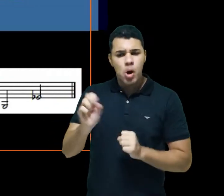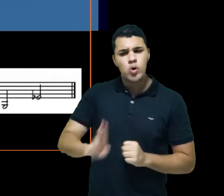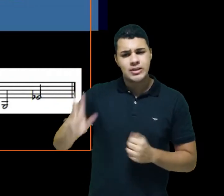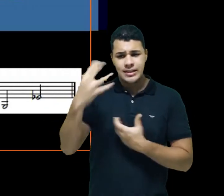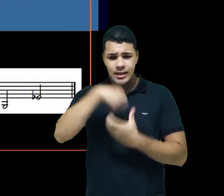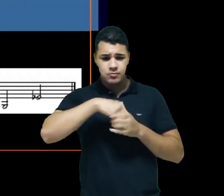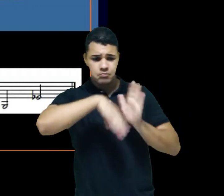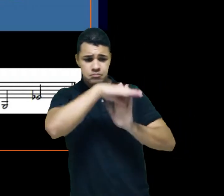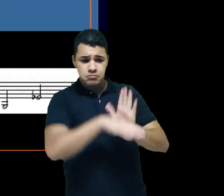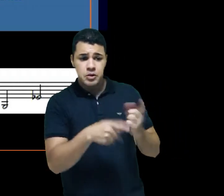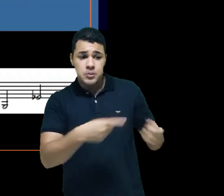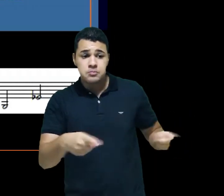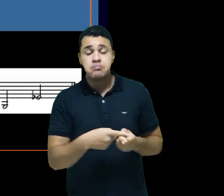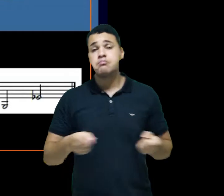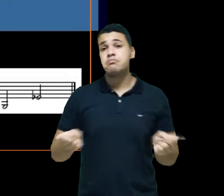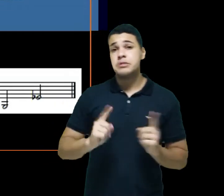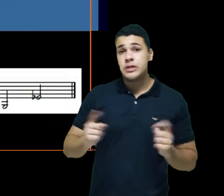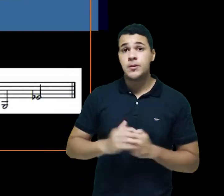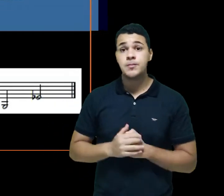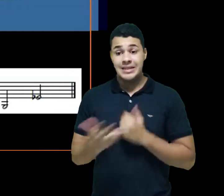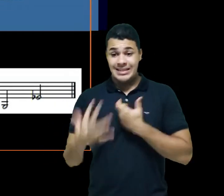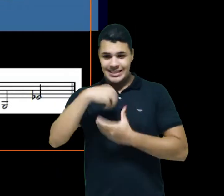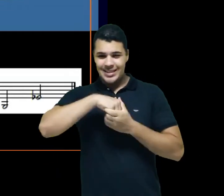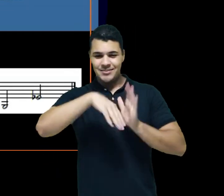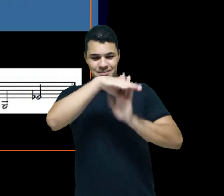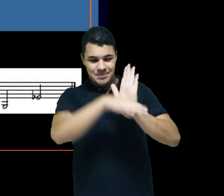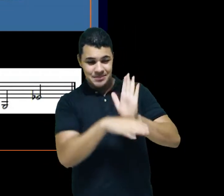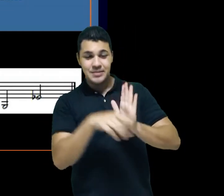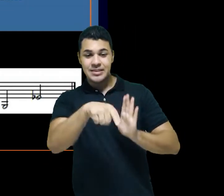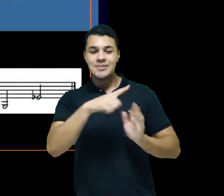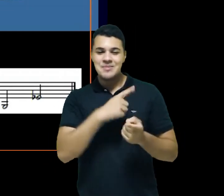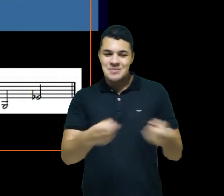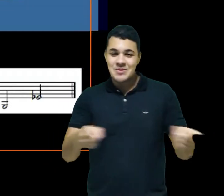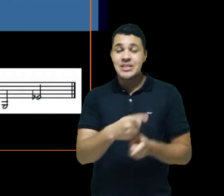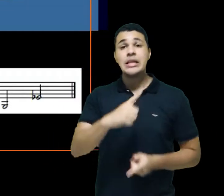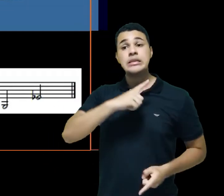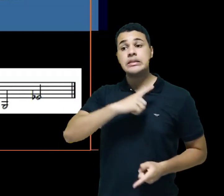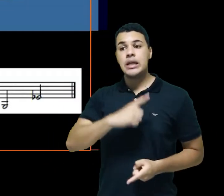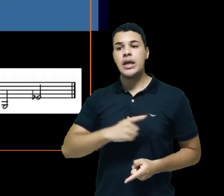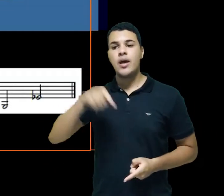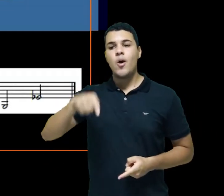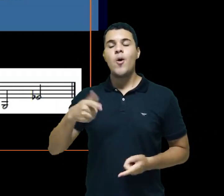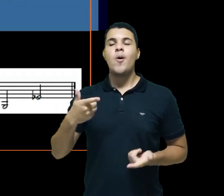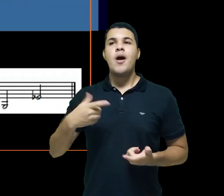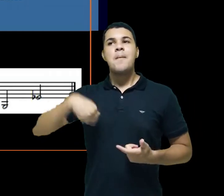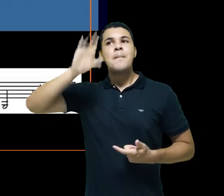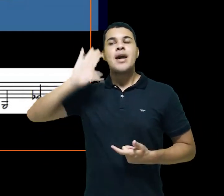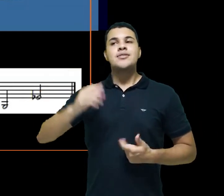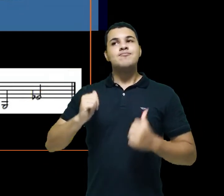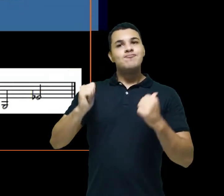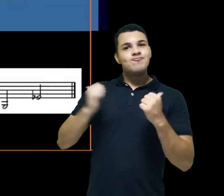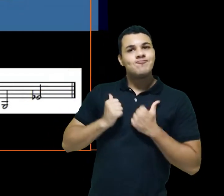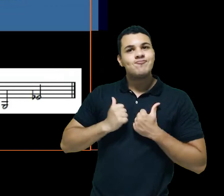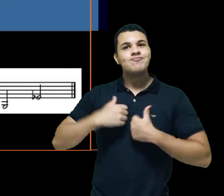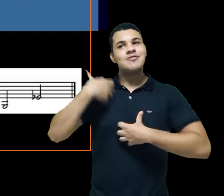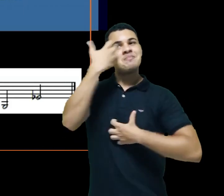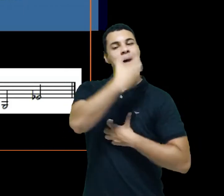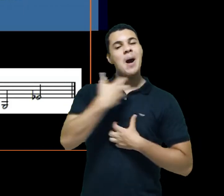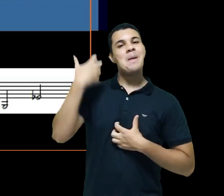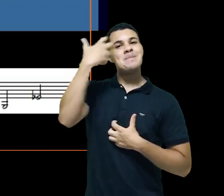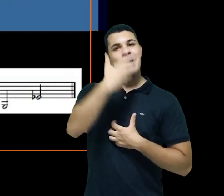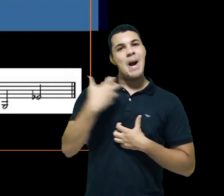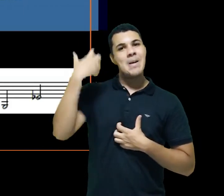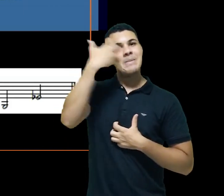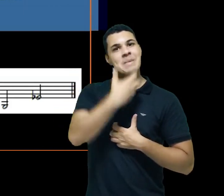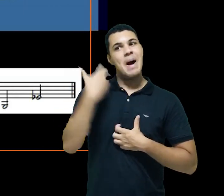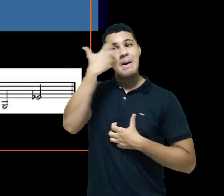no repertório. Dentre essas notas, existe uma região em que as pessoas cantam com maior conforto e que a voz possui